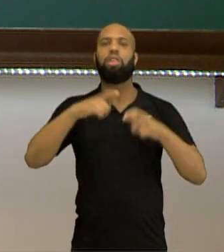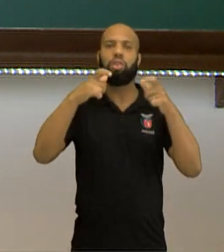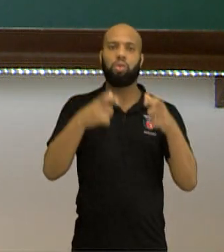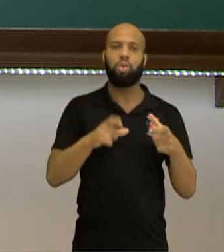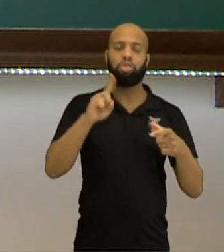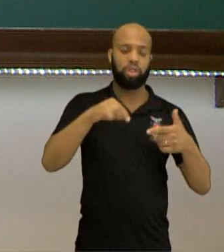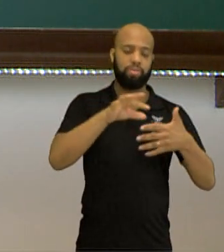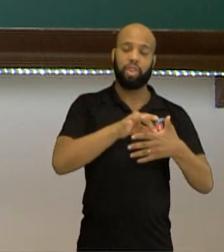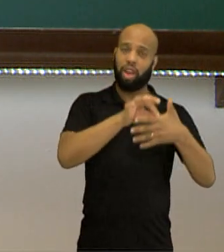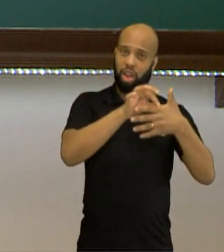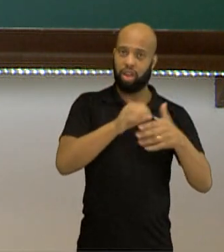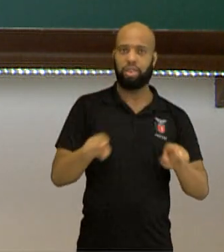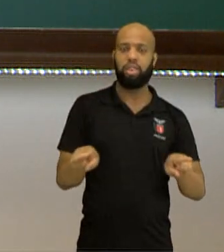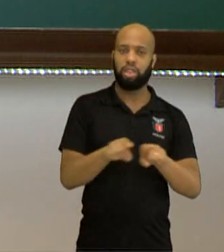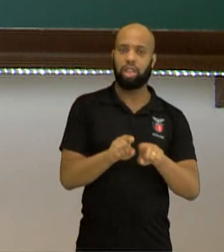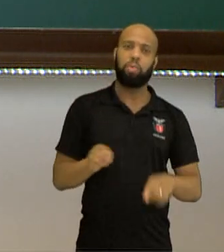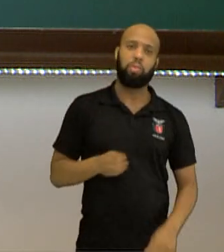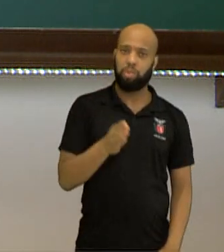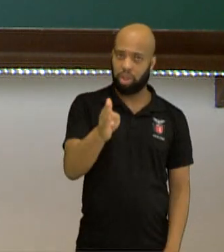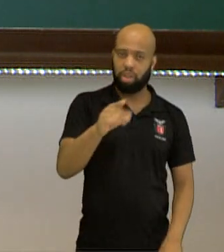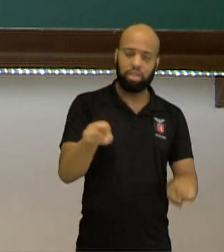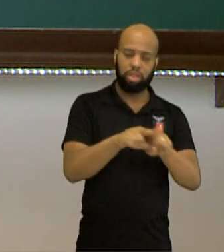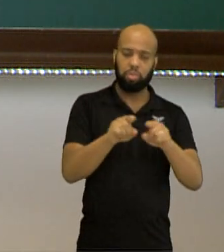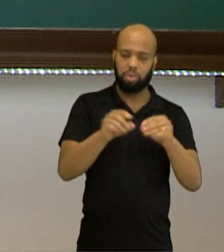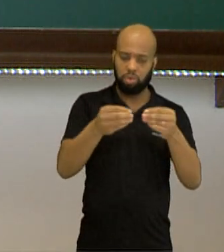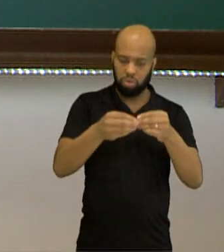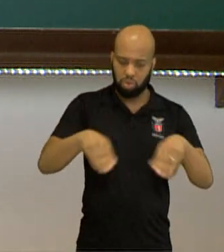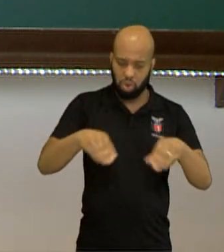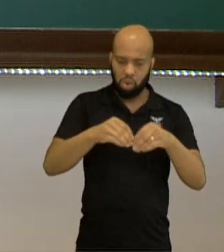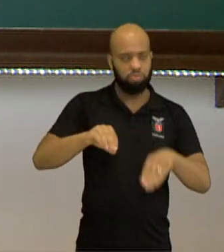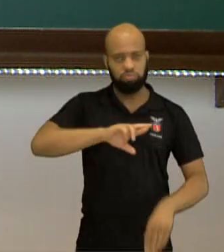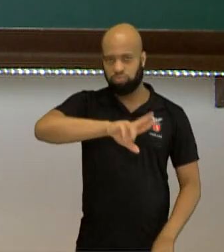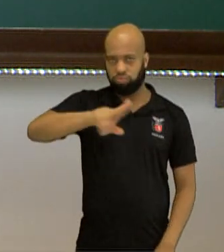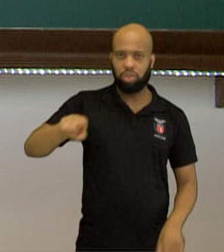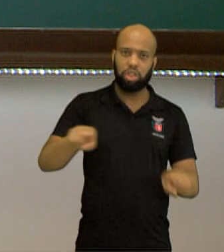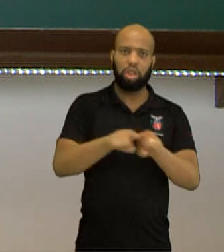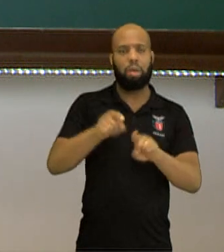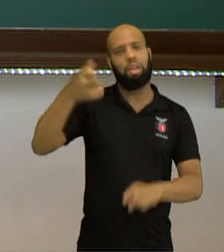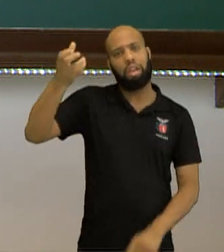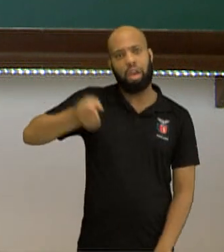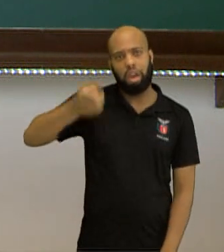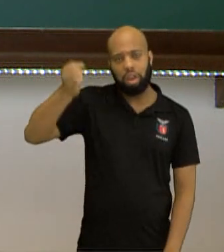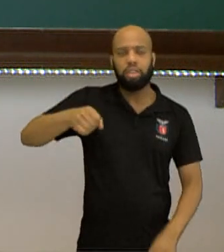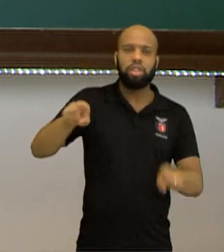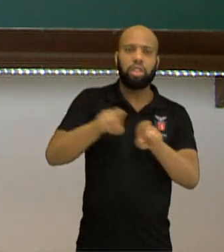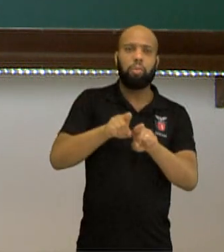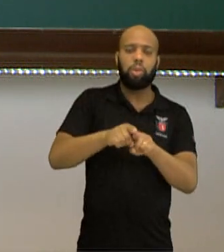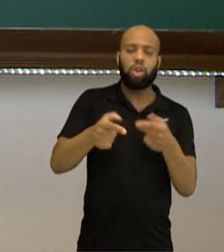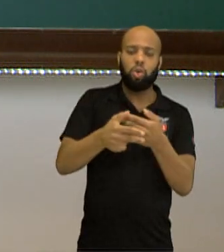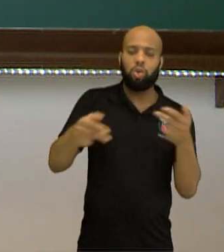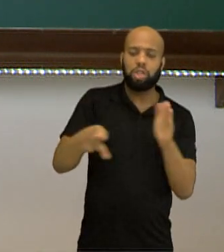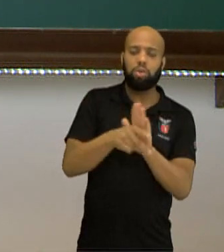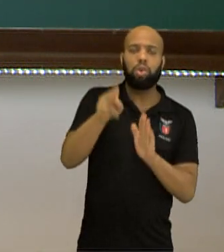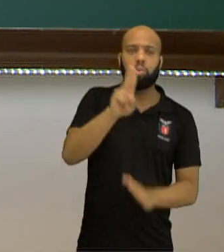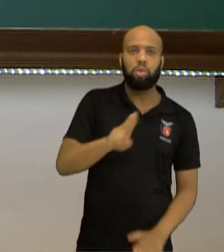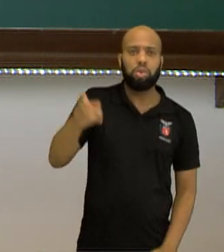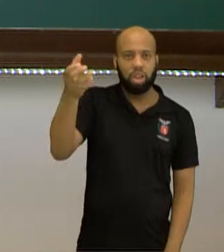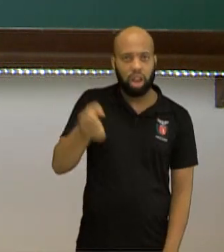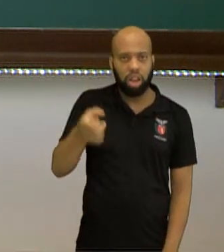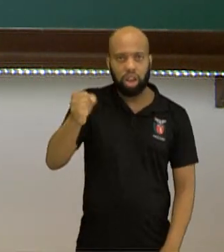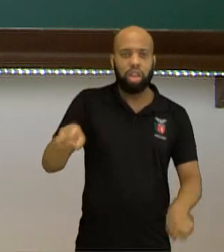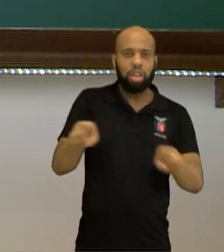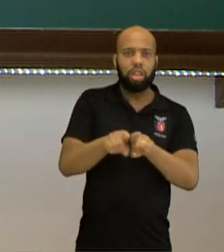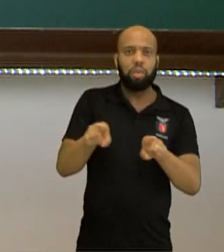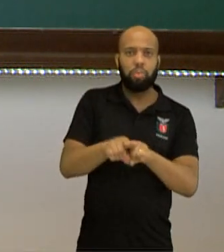nas carnes, no peixe, nos ovos de um modo geral, no leite, nos derivados do leite, na